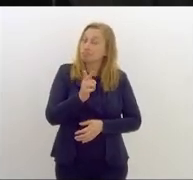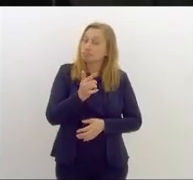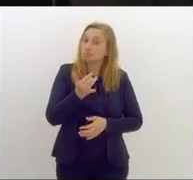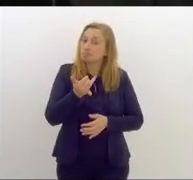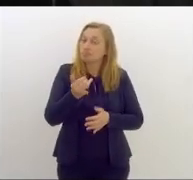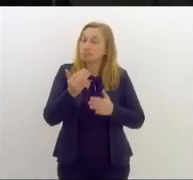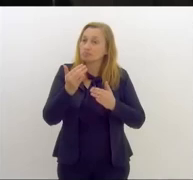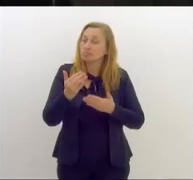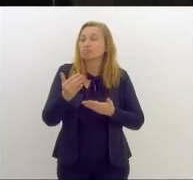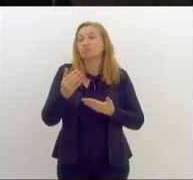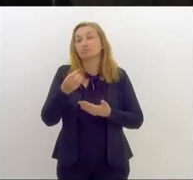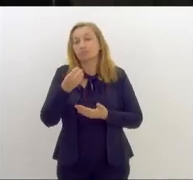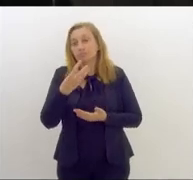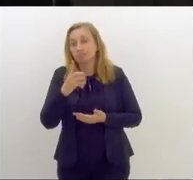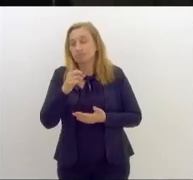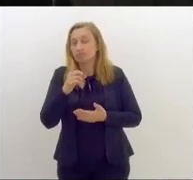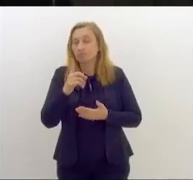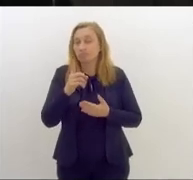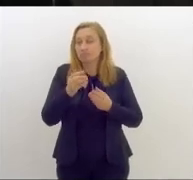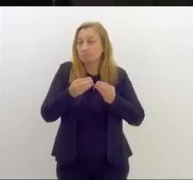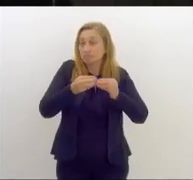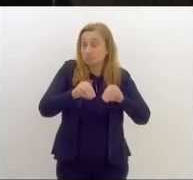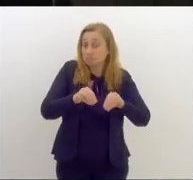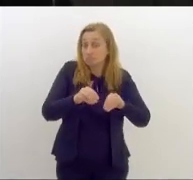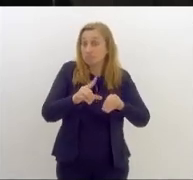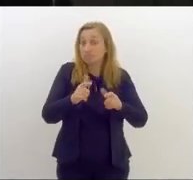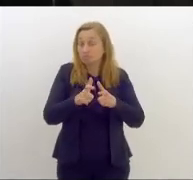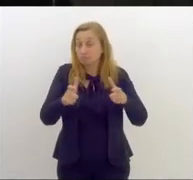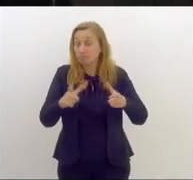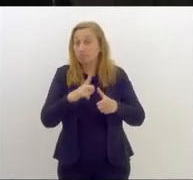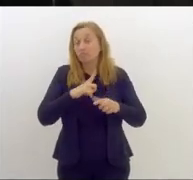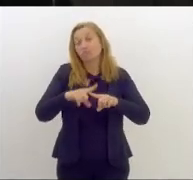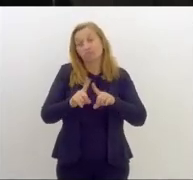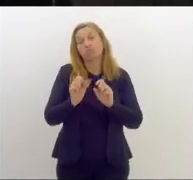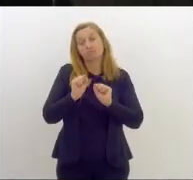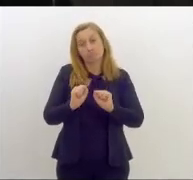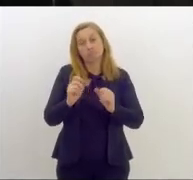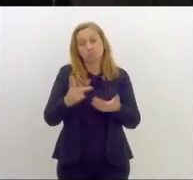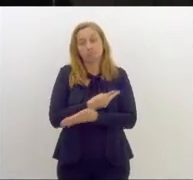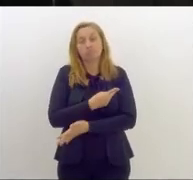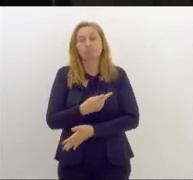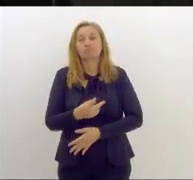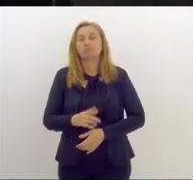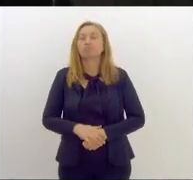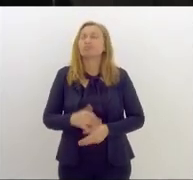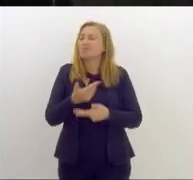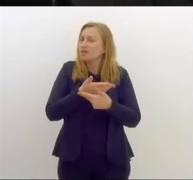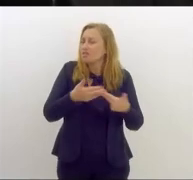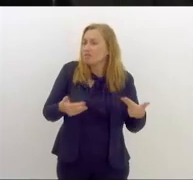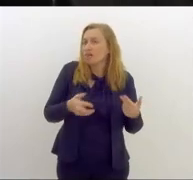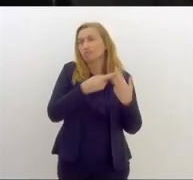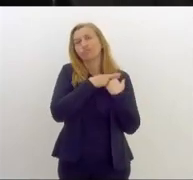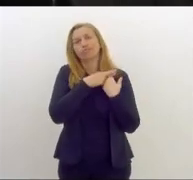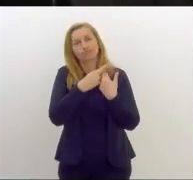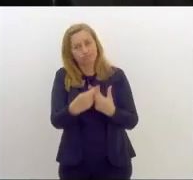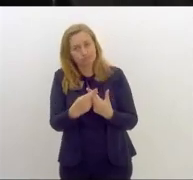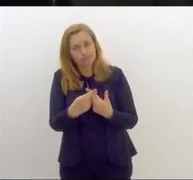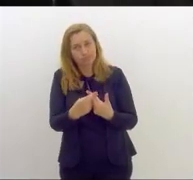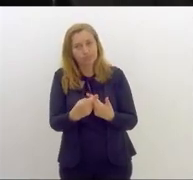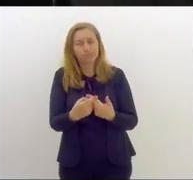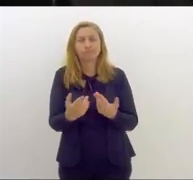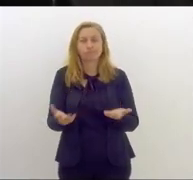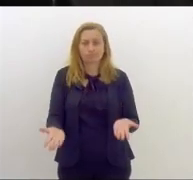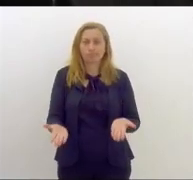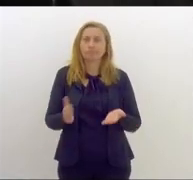uma catástrofe mas poderia ter promovido E aí tem uma série de responsabilidades